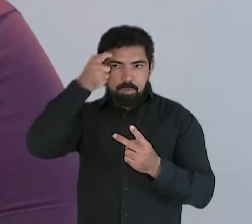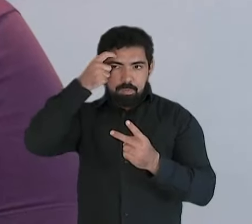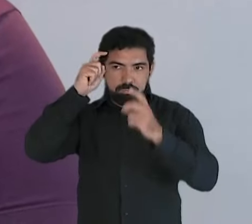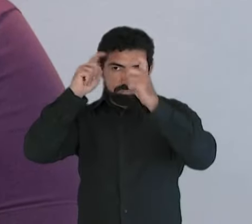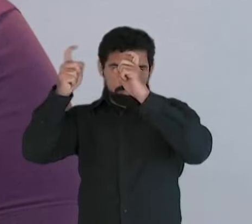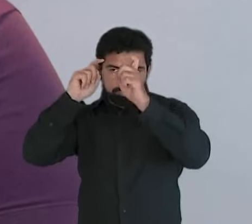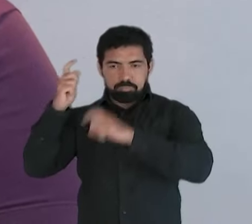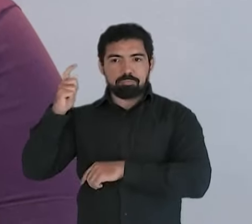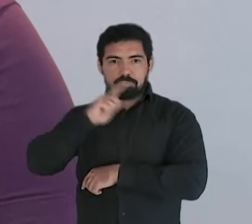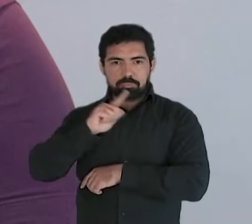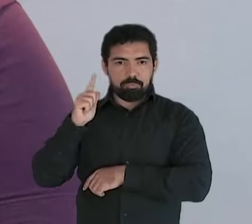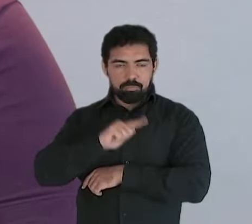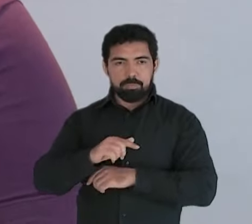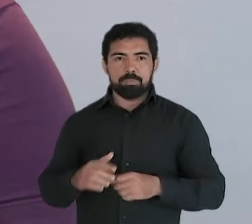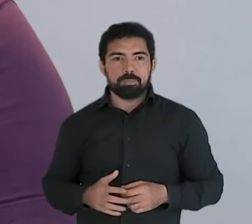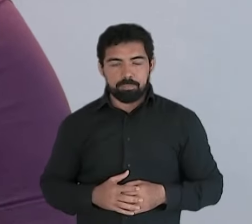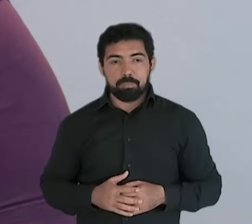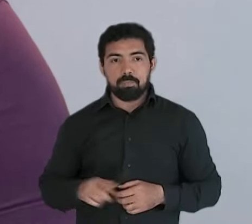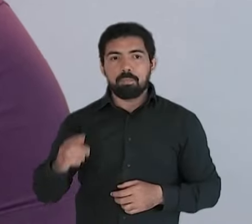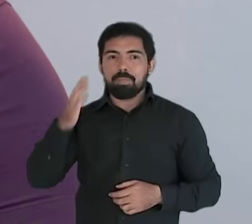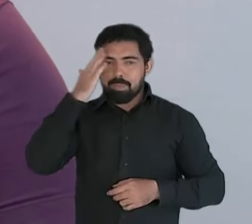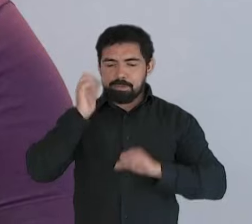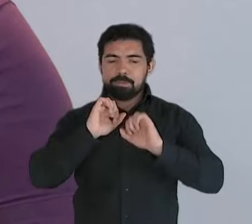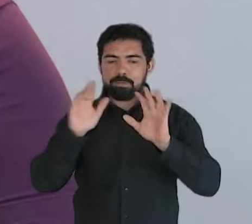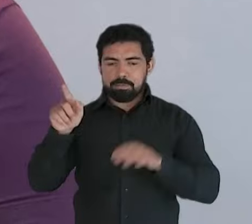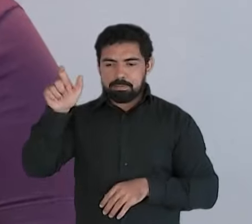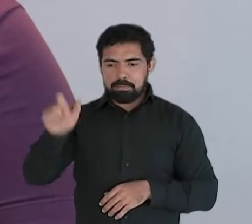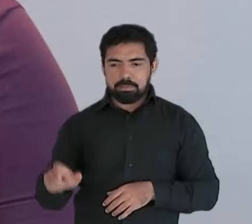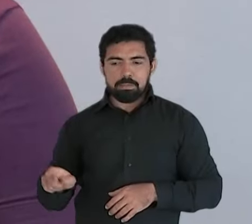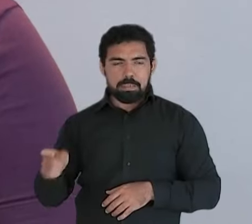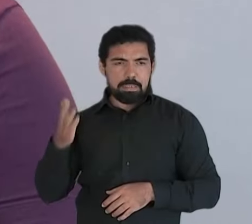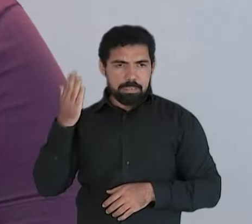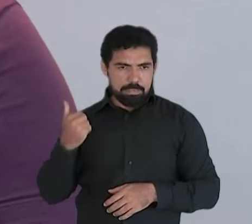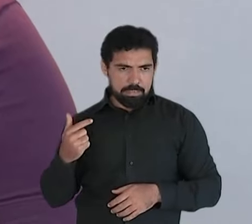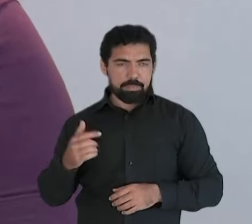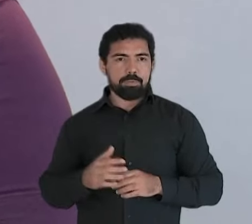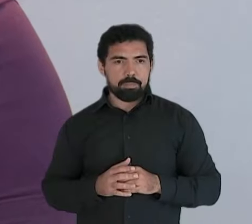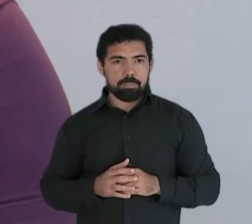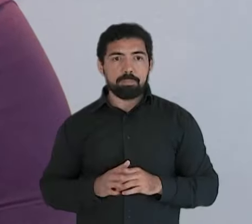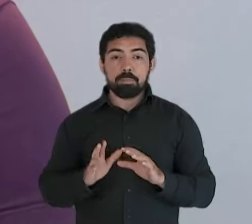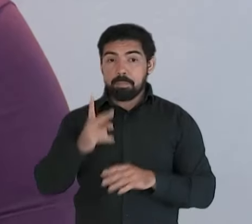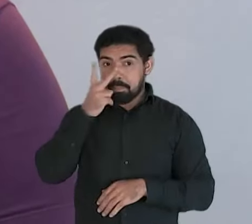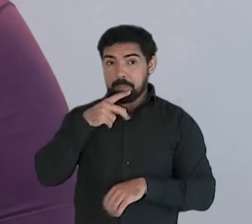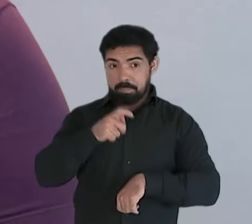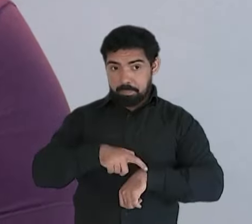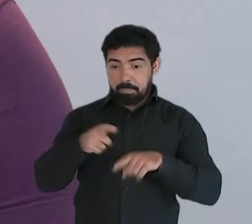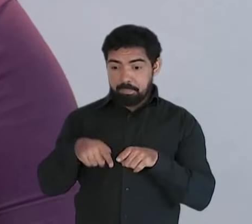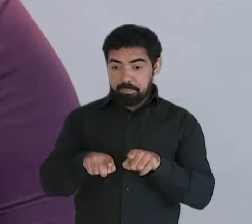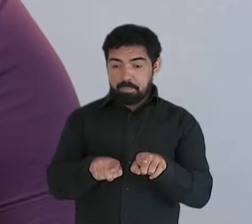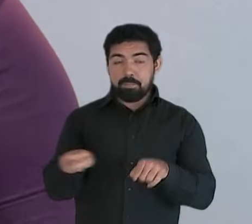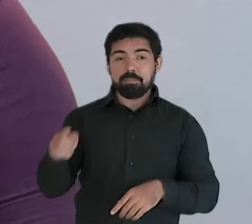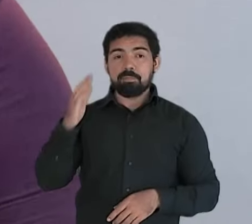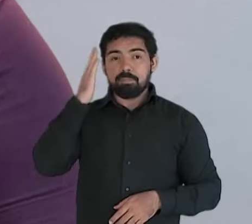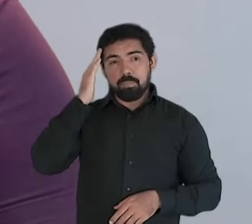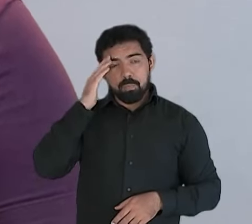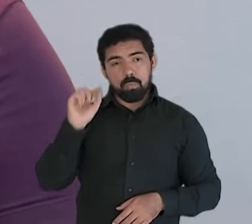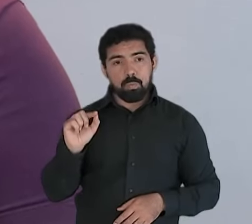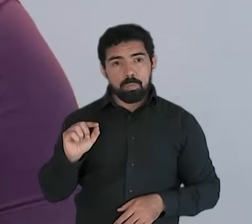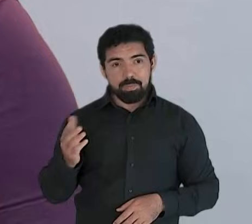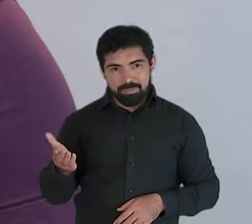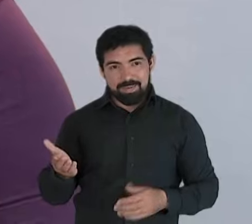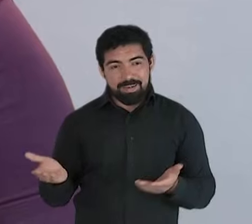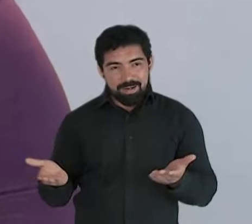de tão suporte. Ele entende ali que ele tem um diferencial dele e, ao mesmo tempo, ele entende que ele é